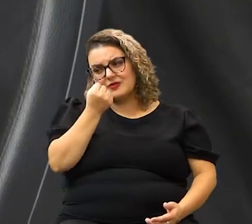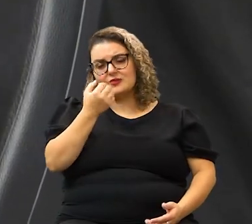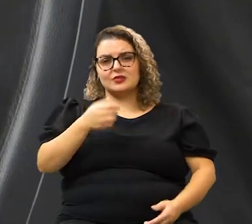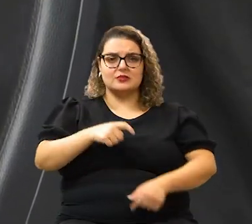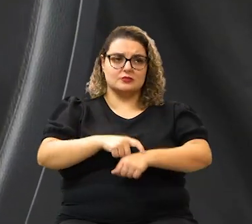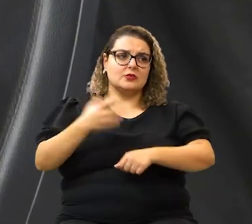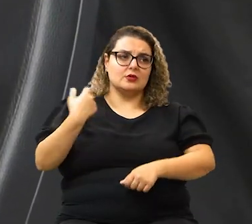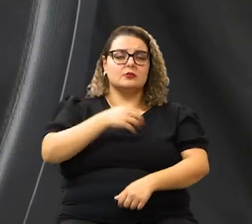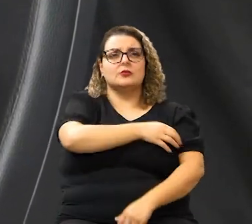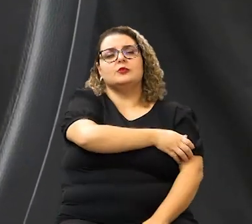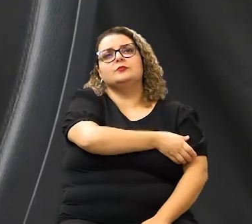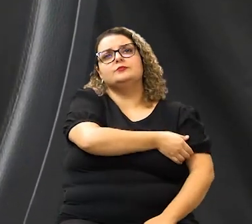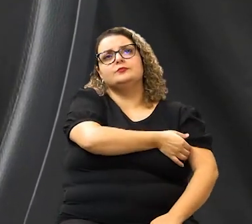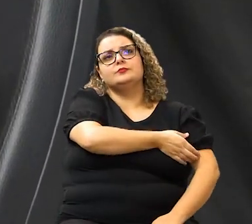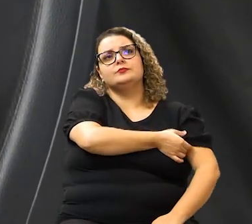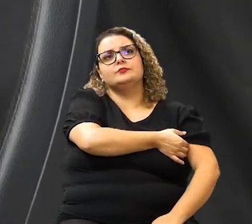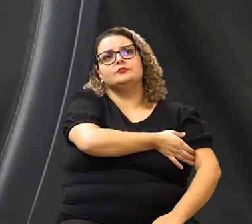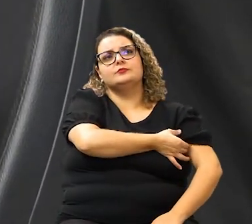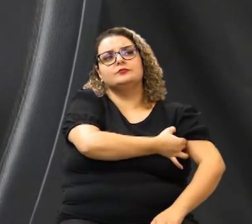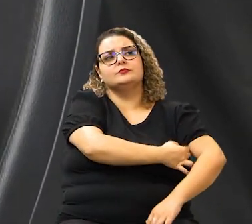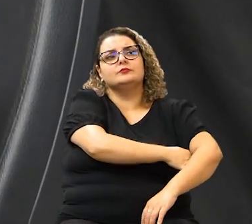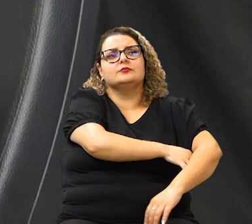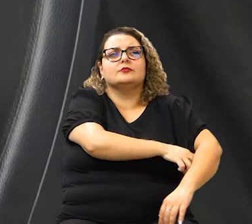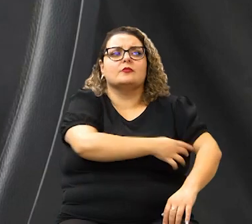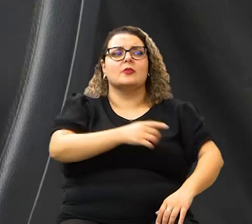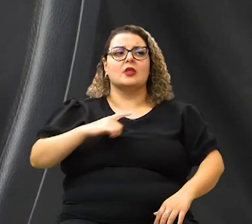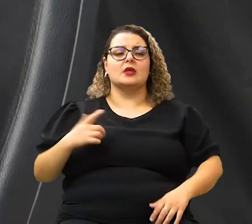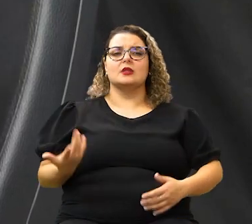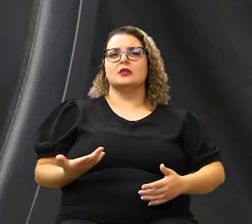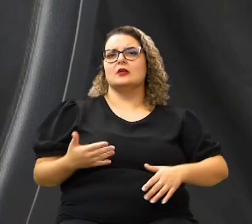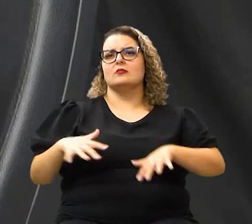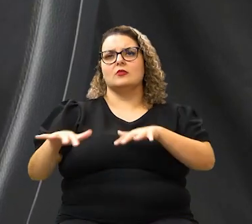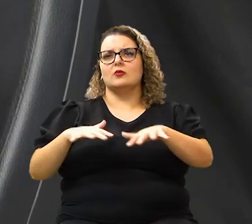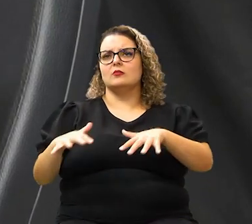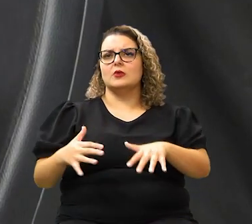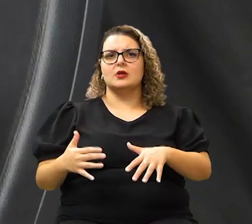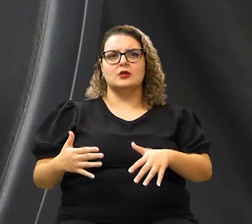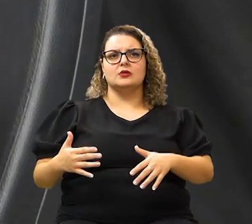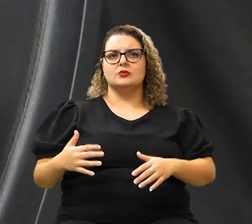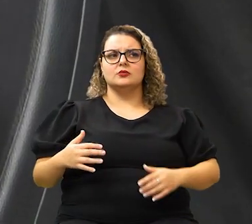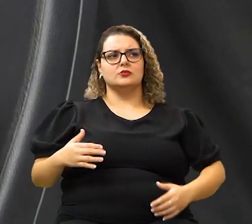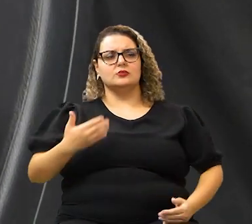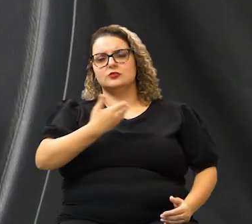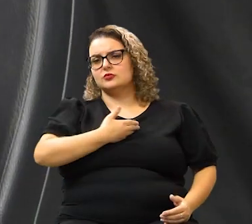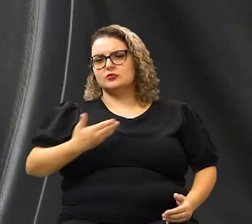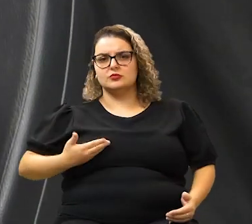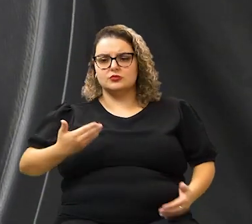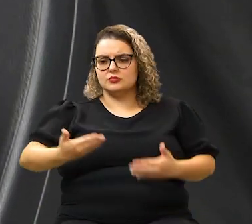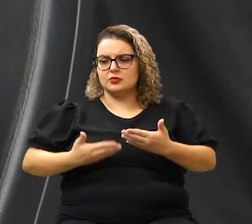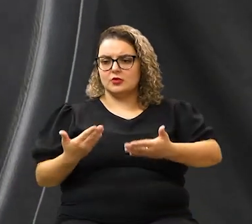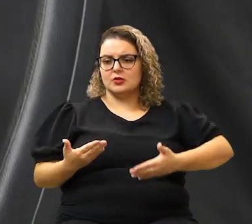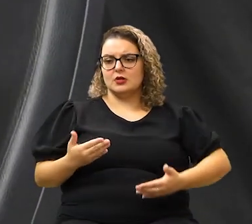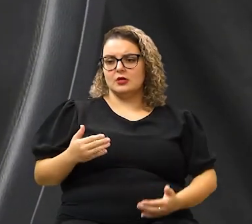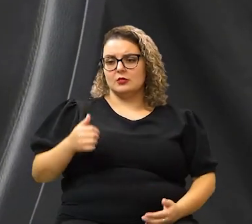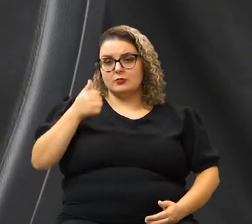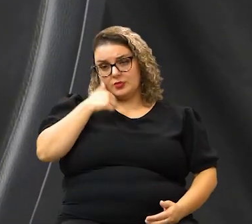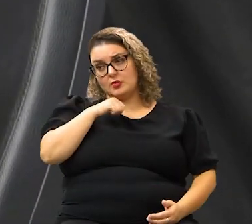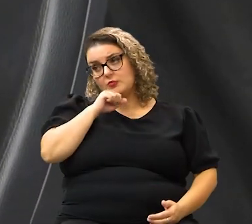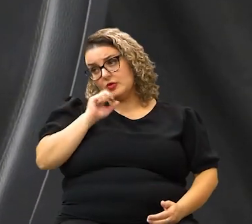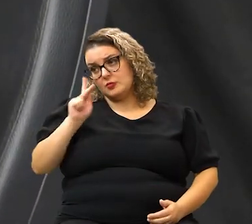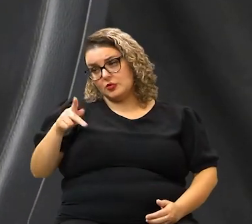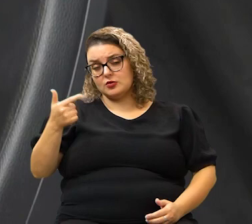dos servidores públicos. A minha mãe era servidora pública, aposentada, mas continuava trabalhando. E a minha mãe era servidora